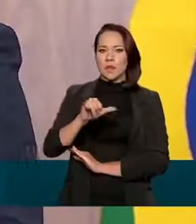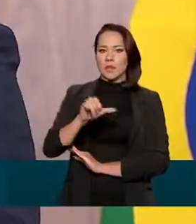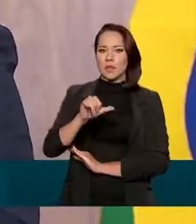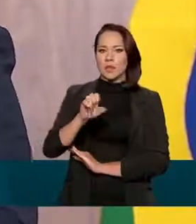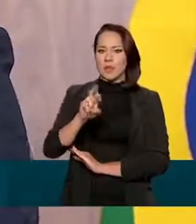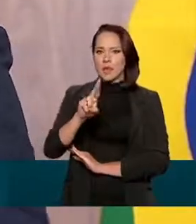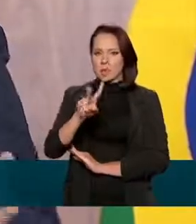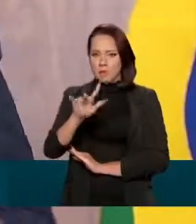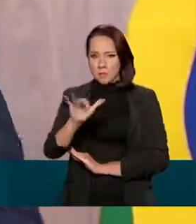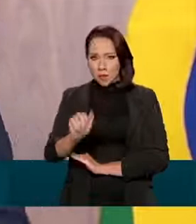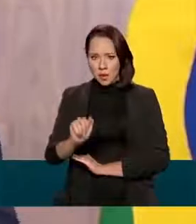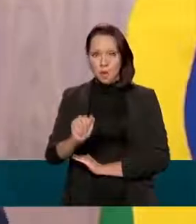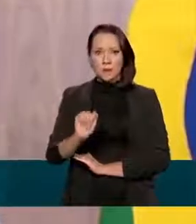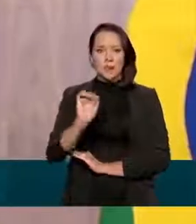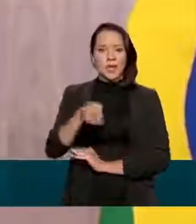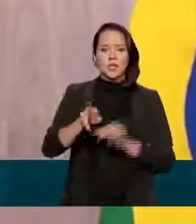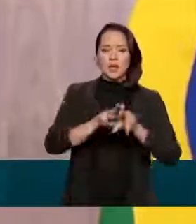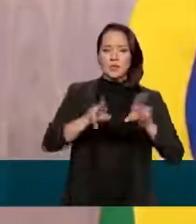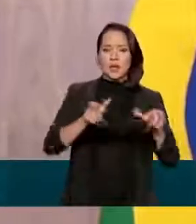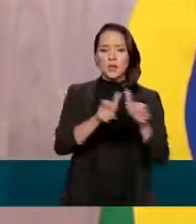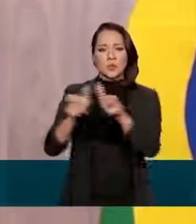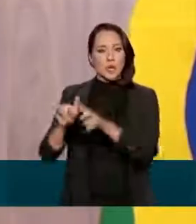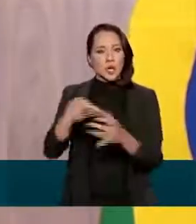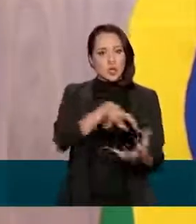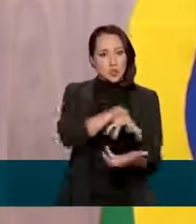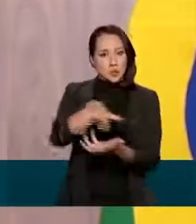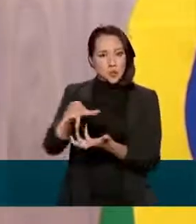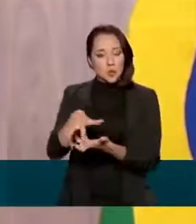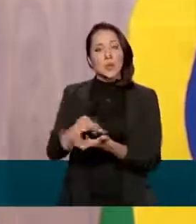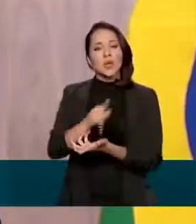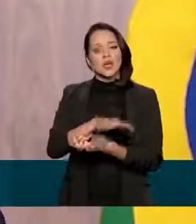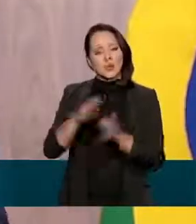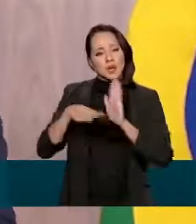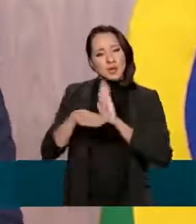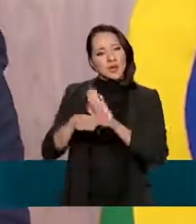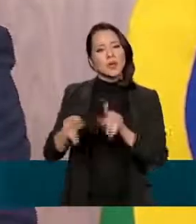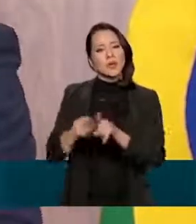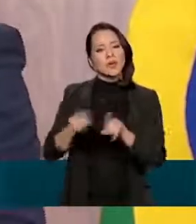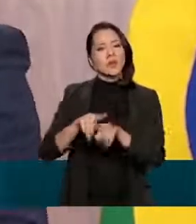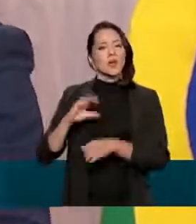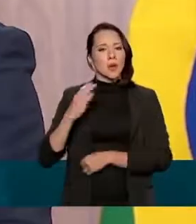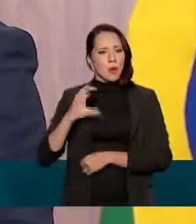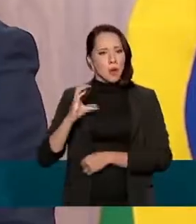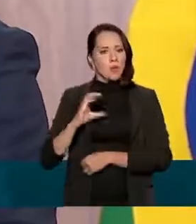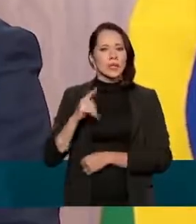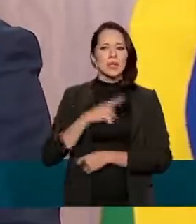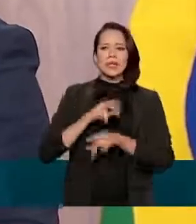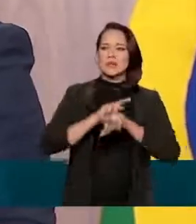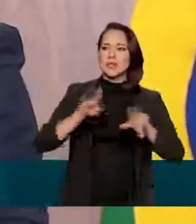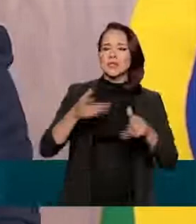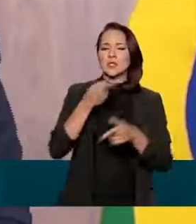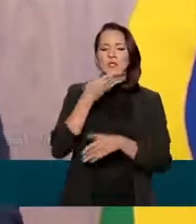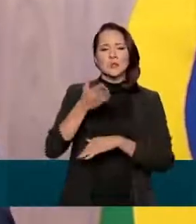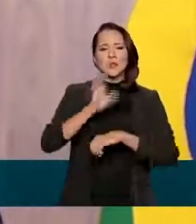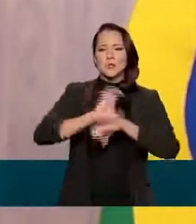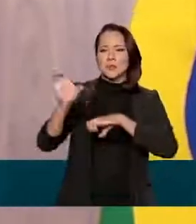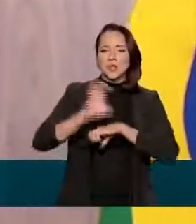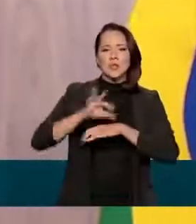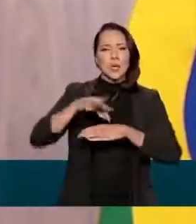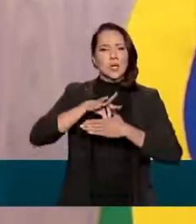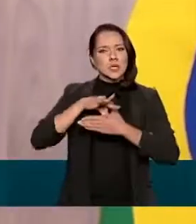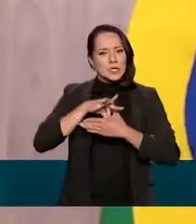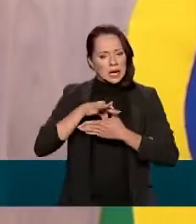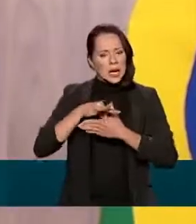diante do Carmo em canal a distintos lugares do mundo e que a contribuiu a economia Tem gás pelas massas das exportações de